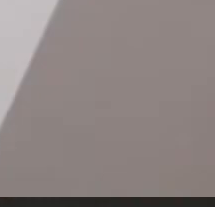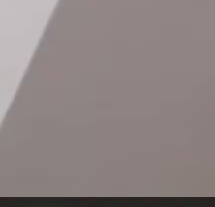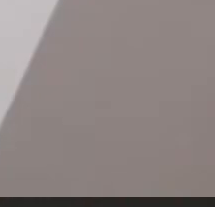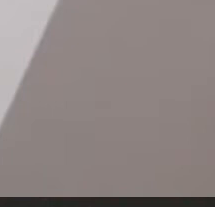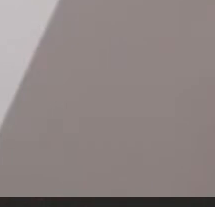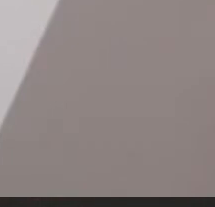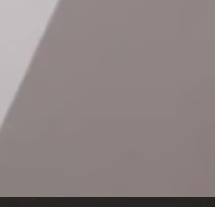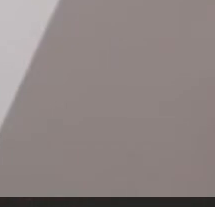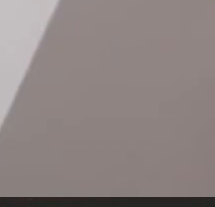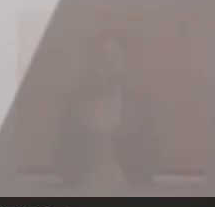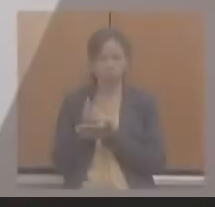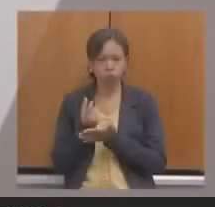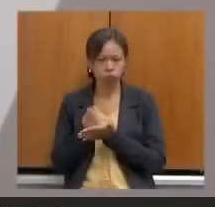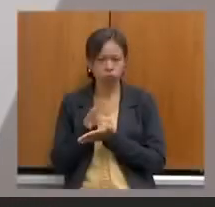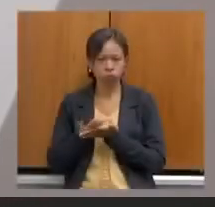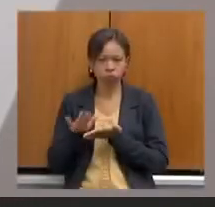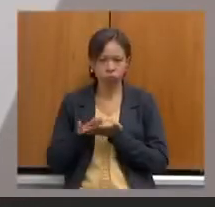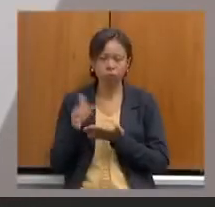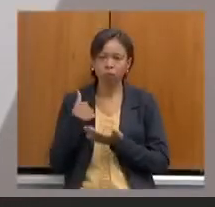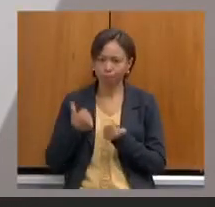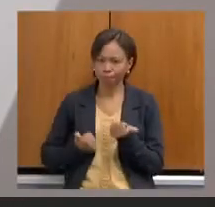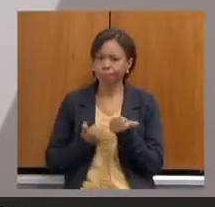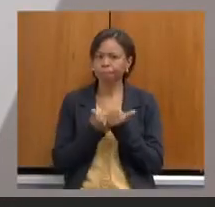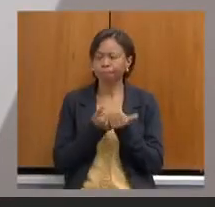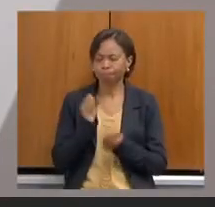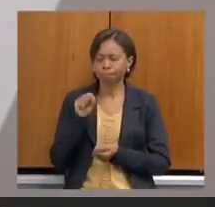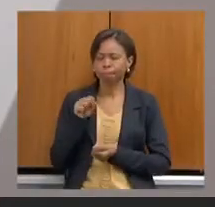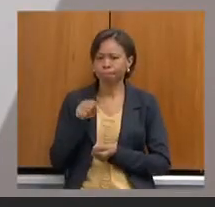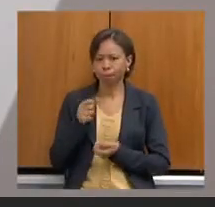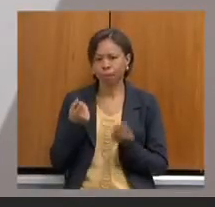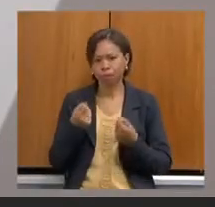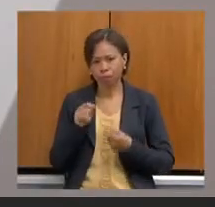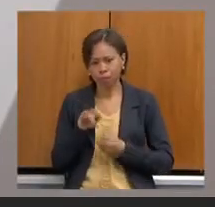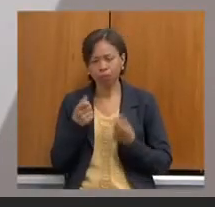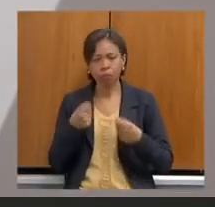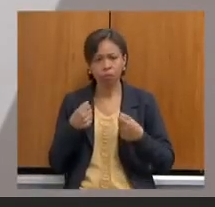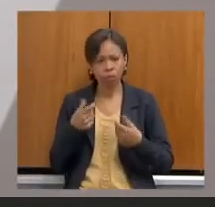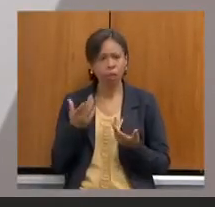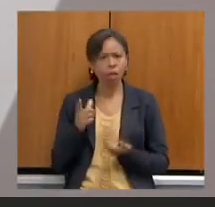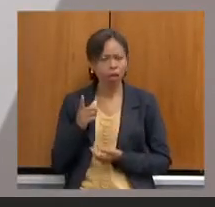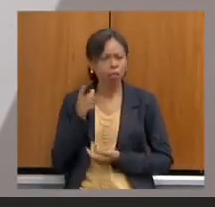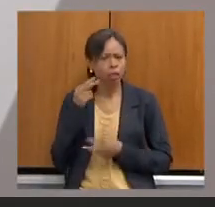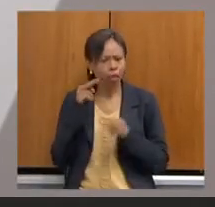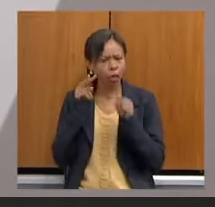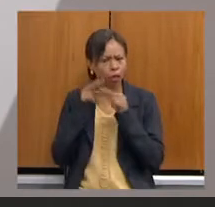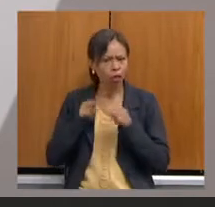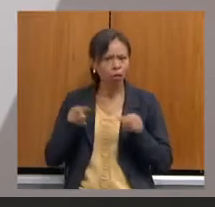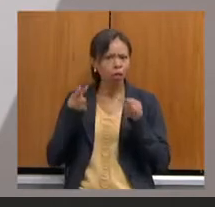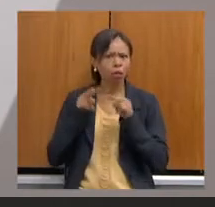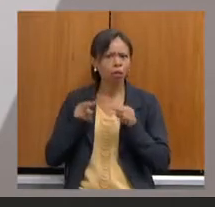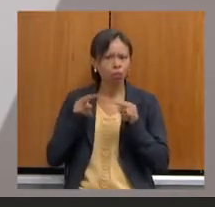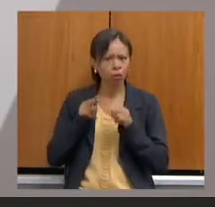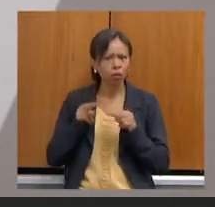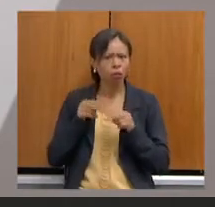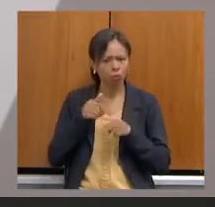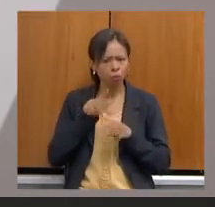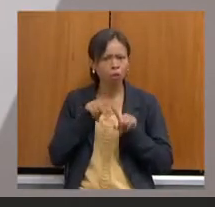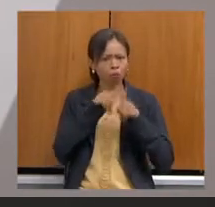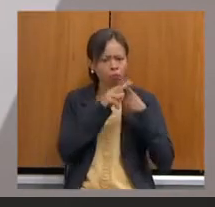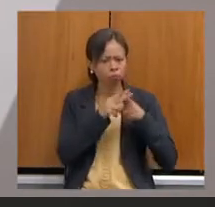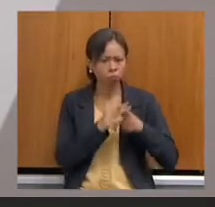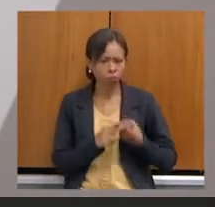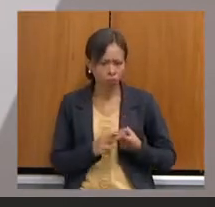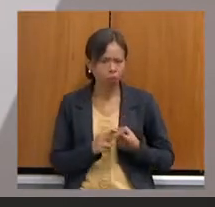poder apoiar no que for preciso é claro que a gente tem a visão de - regulamentação e mais punição né Então